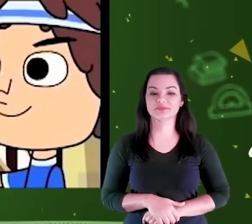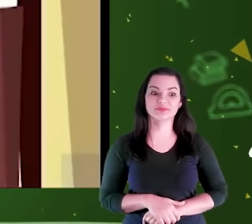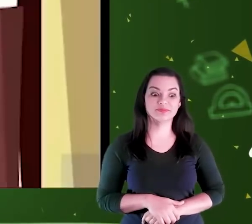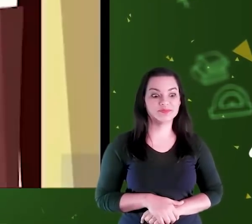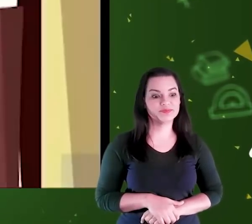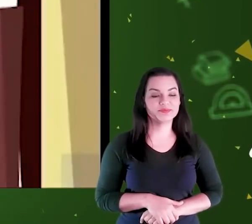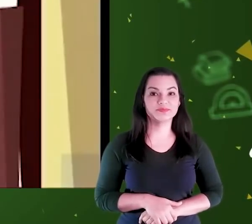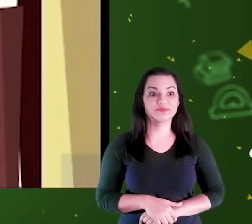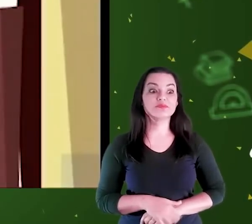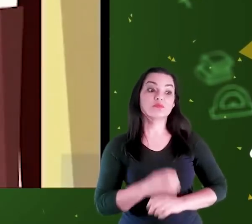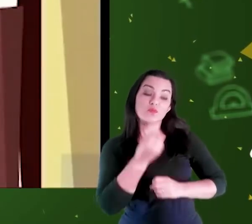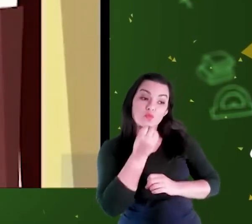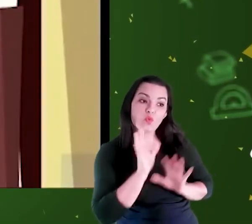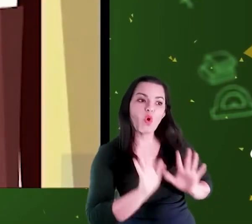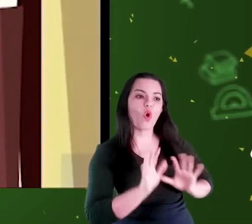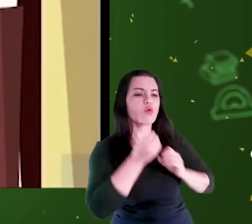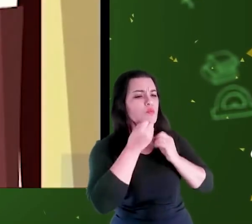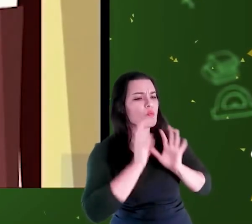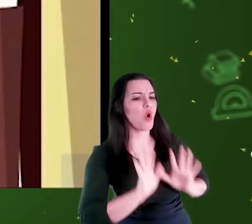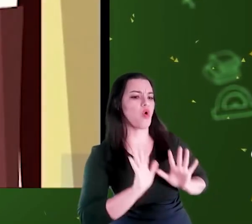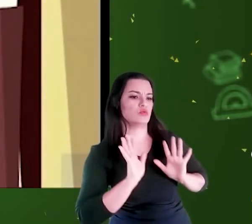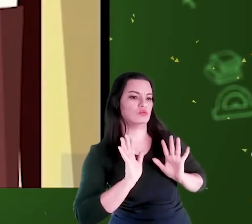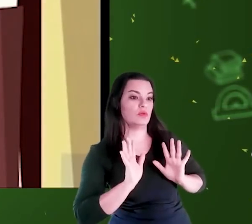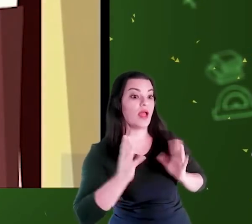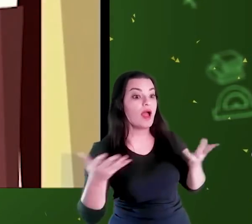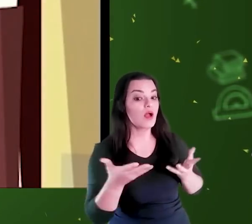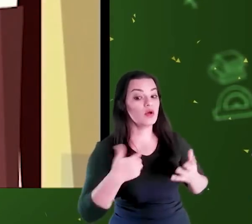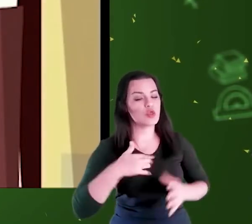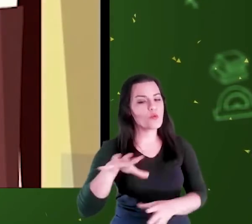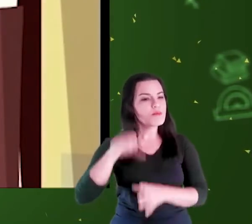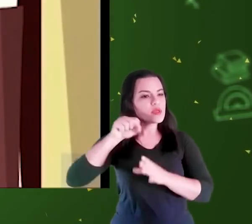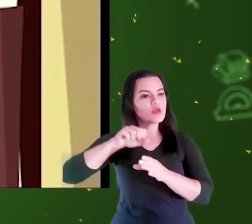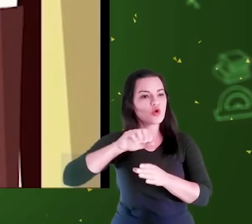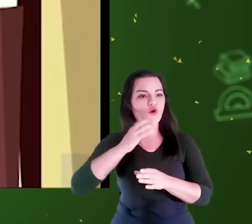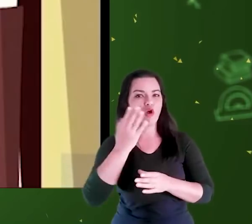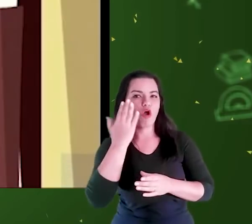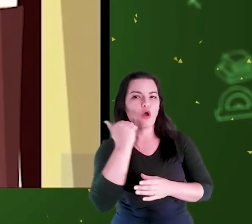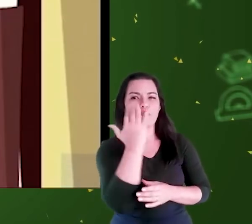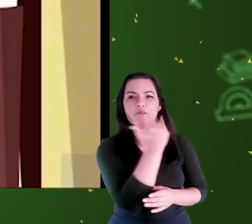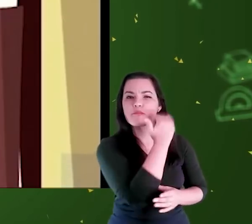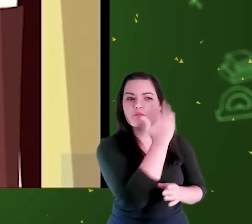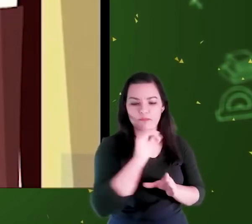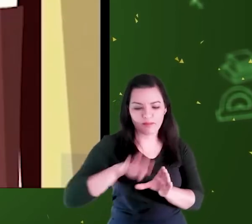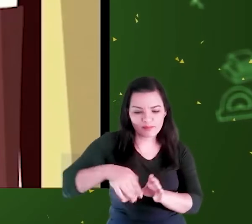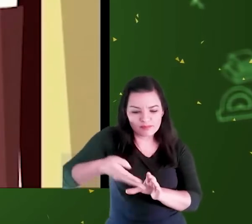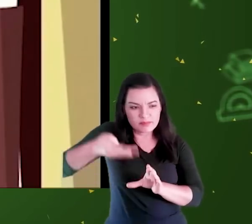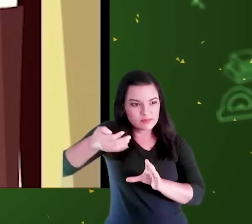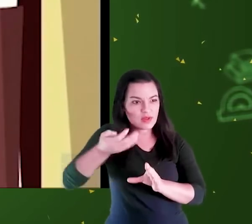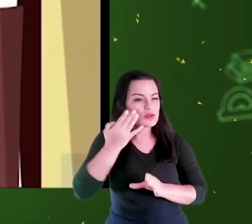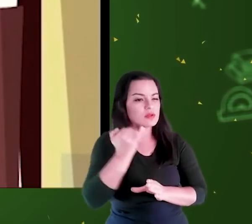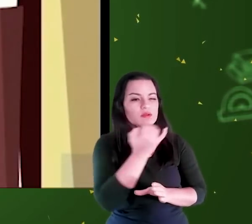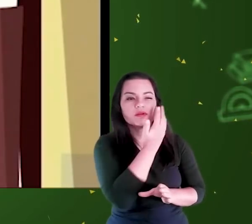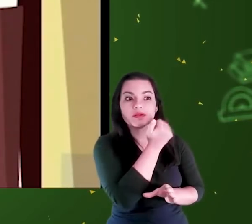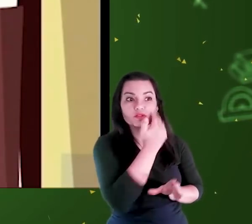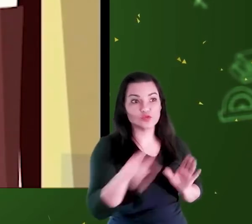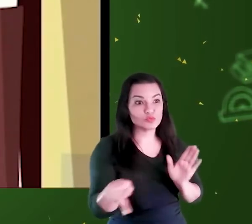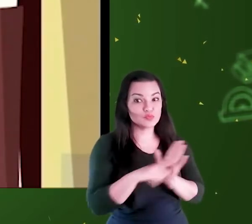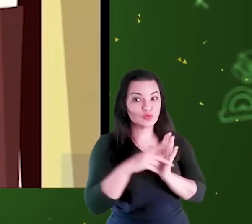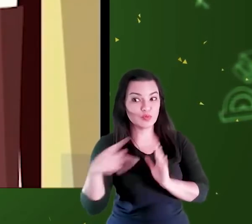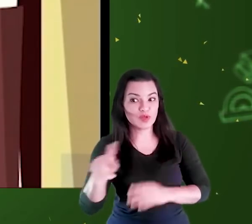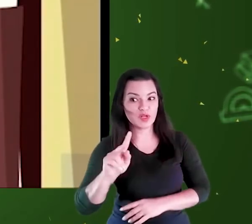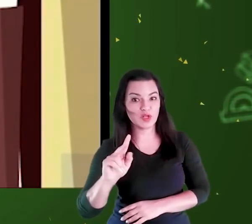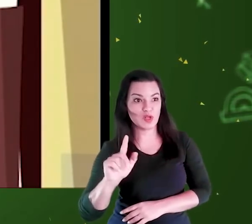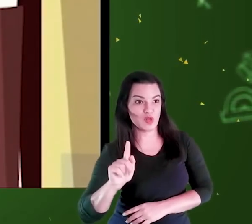Tá bom, gente, tá bom. Agora que eu já peguei a super maquiagem que a tia Vera deu pro Guto, a gente pode começar a escolher os